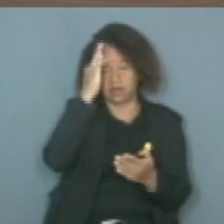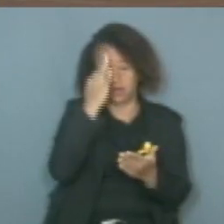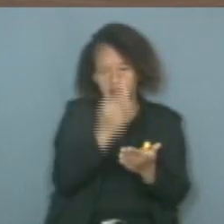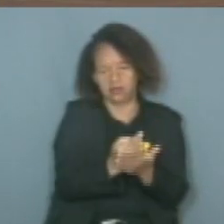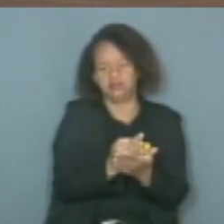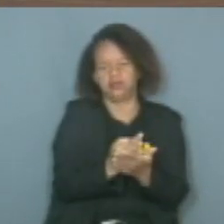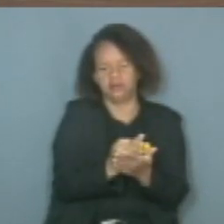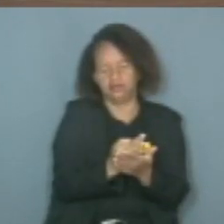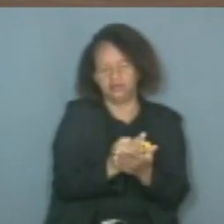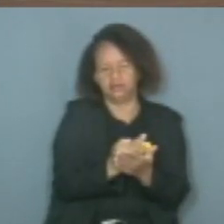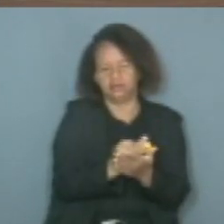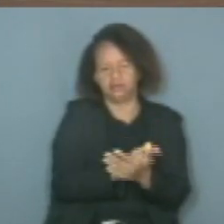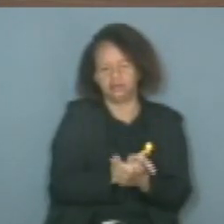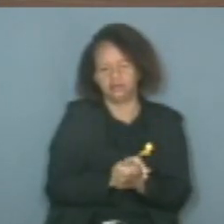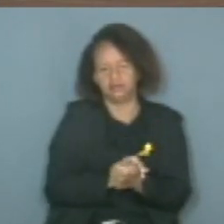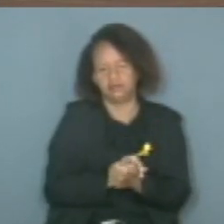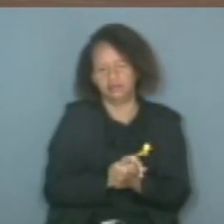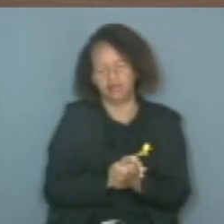na fé.